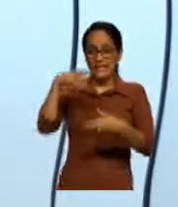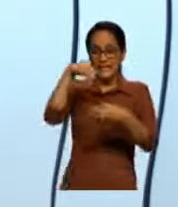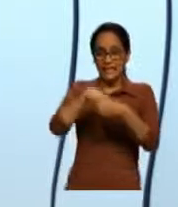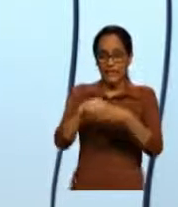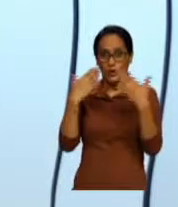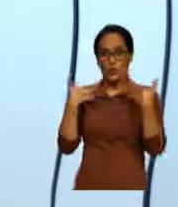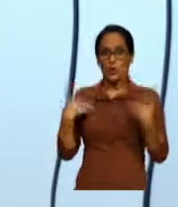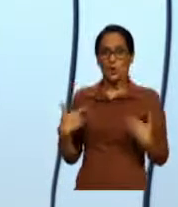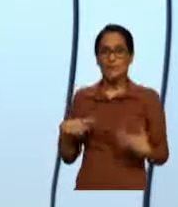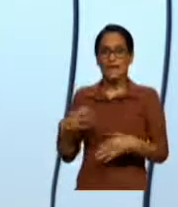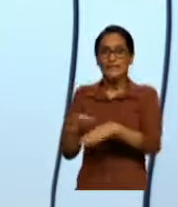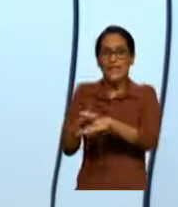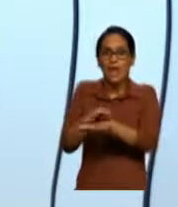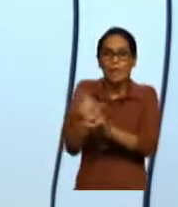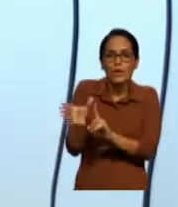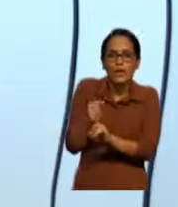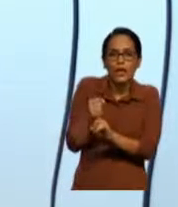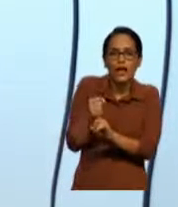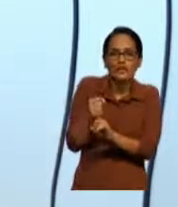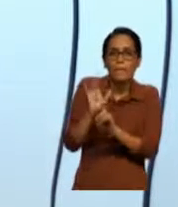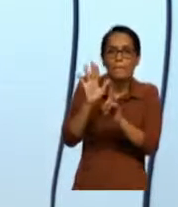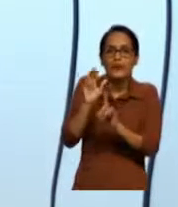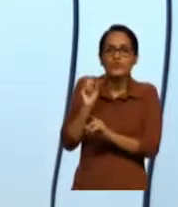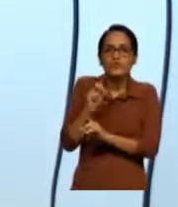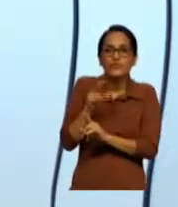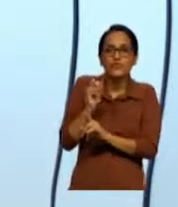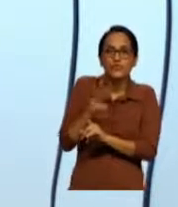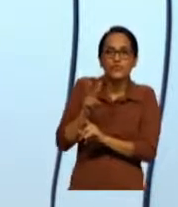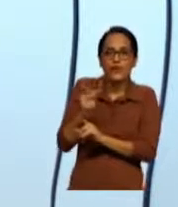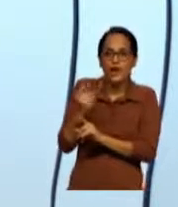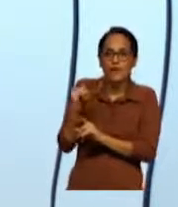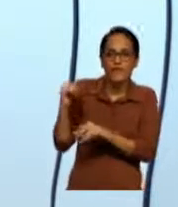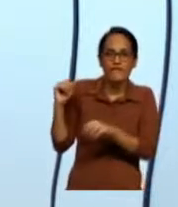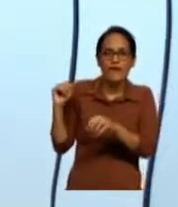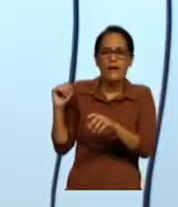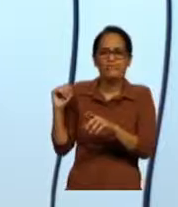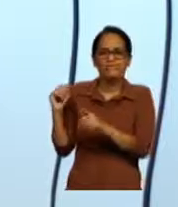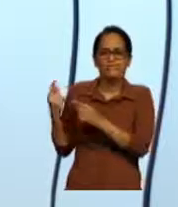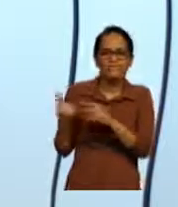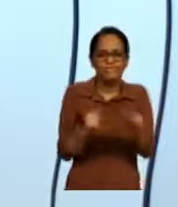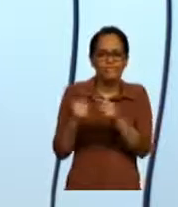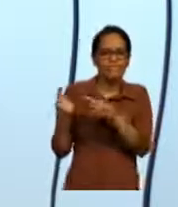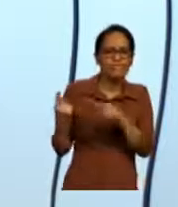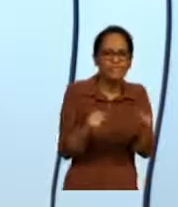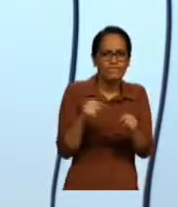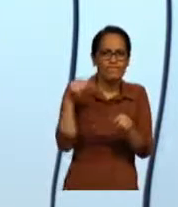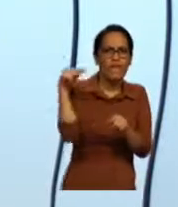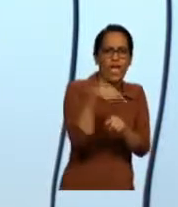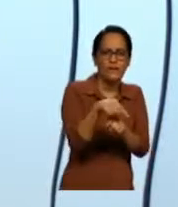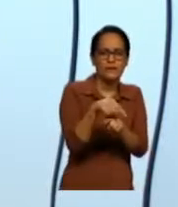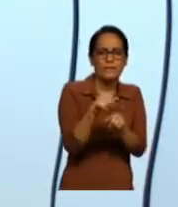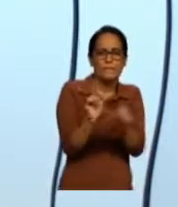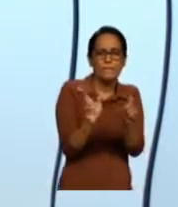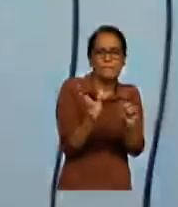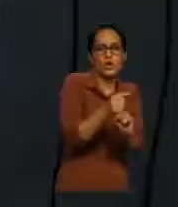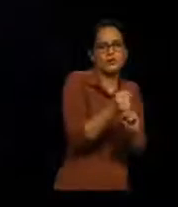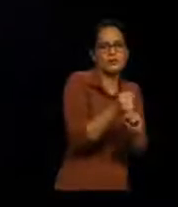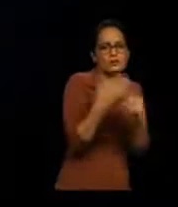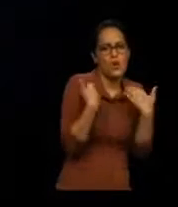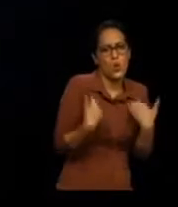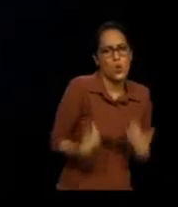linfócitos T, que a gente fala, os linfócitos T auxiliar. É eles que vão mediar a nossa resposta